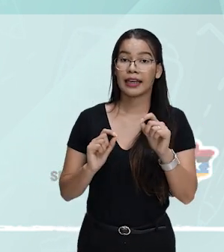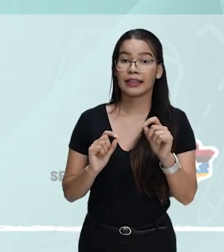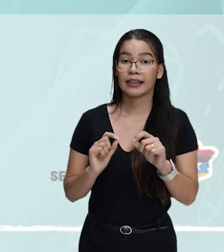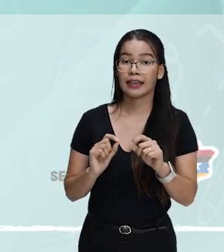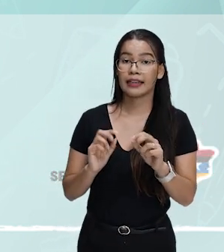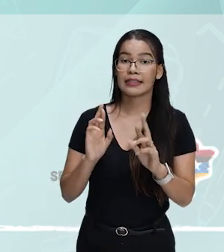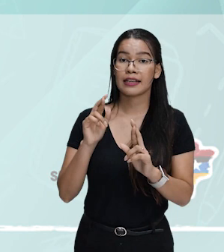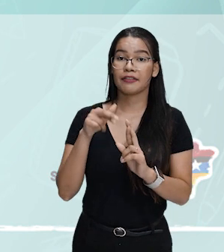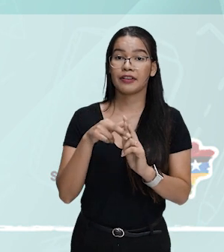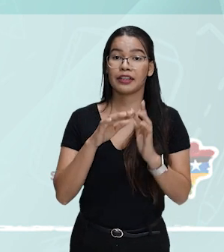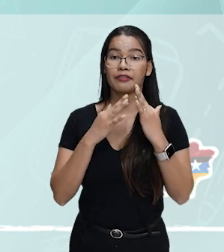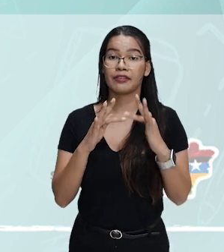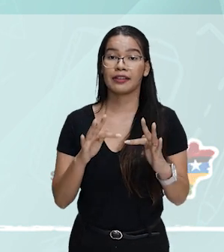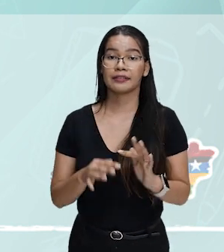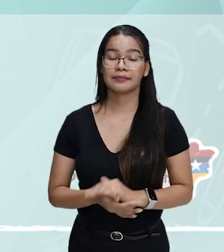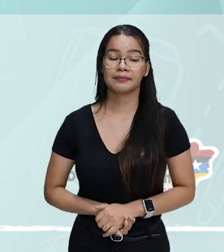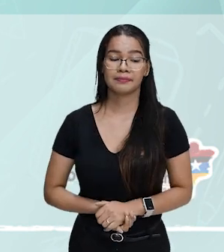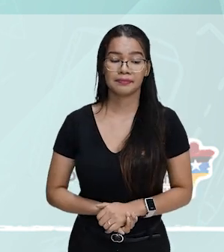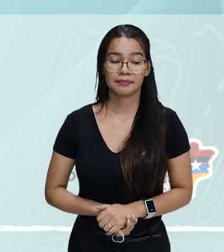refere.